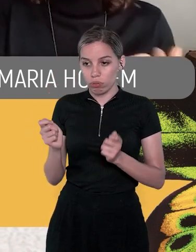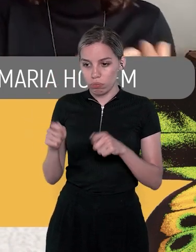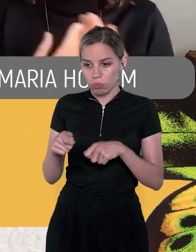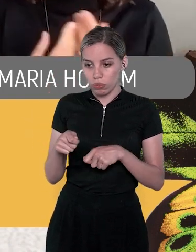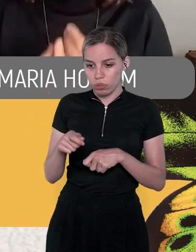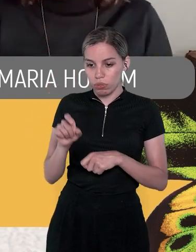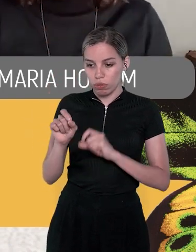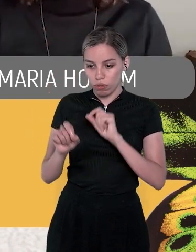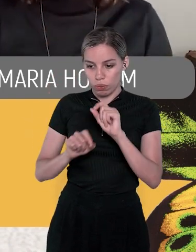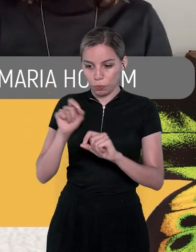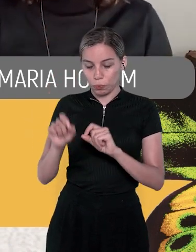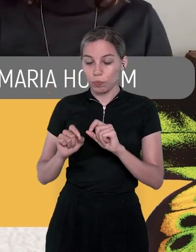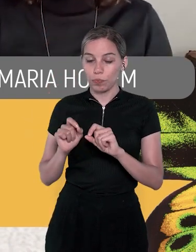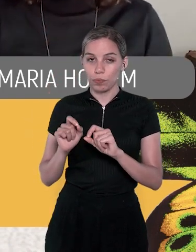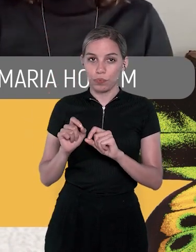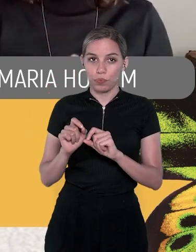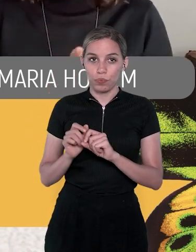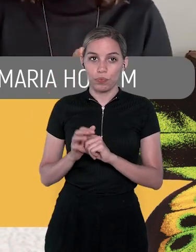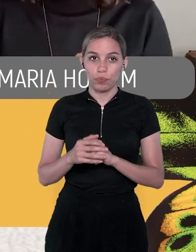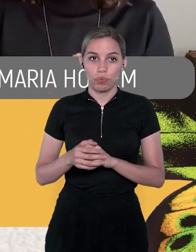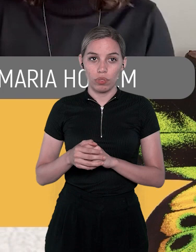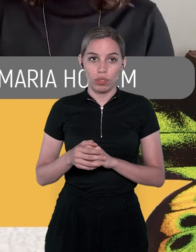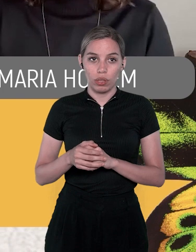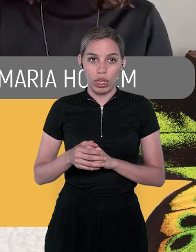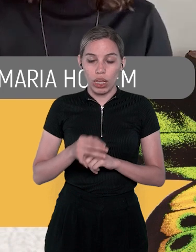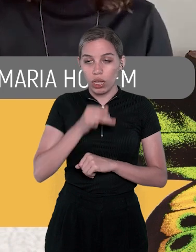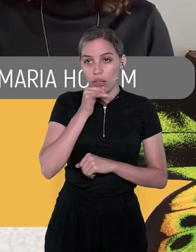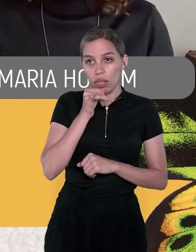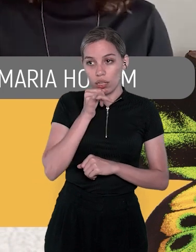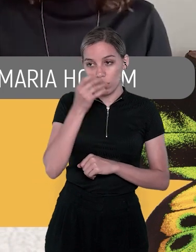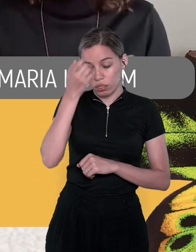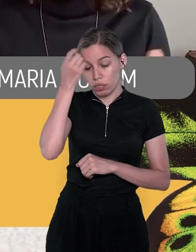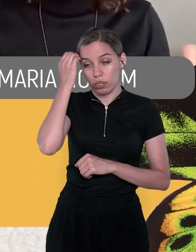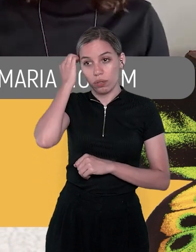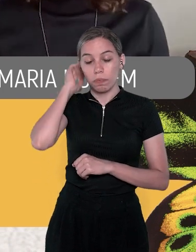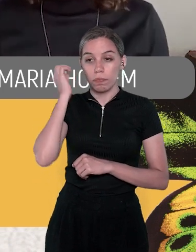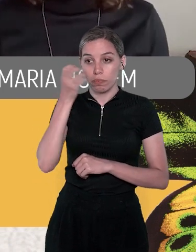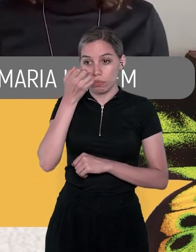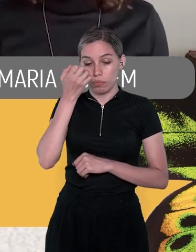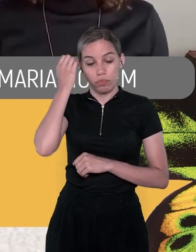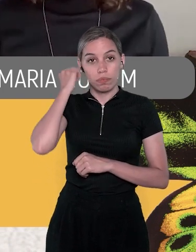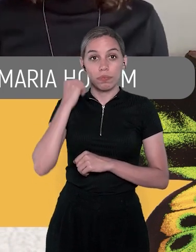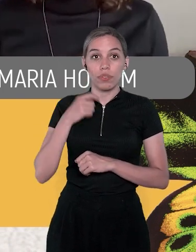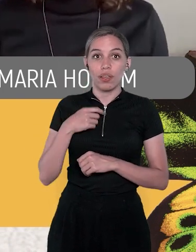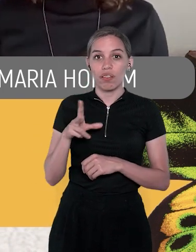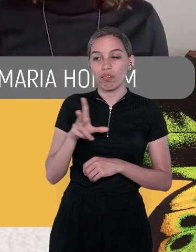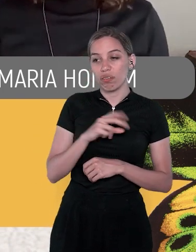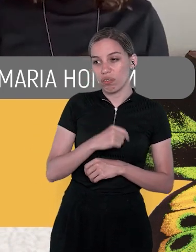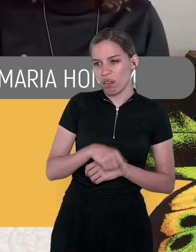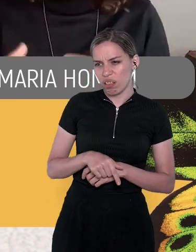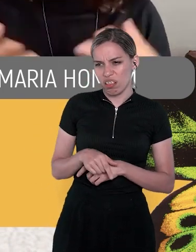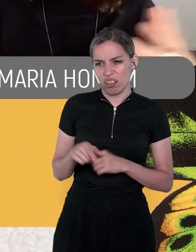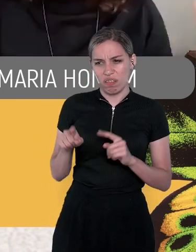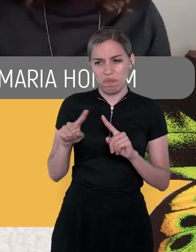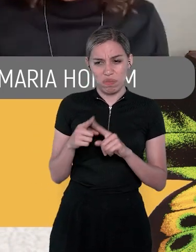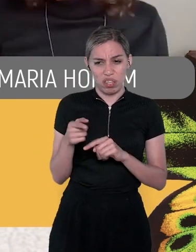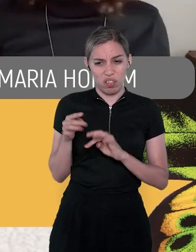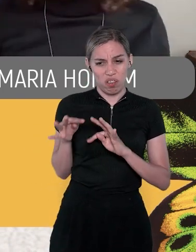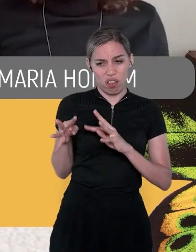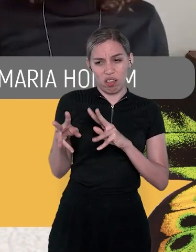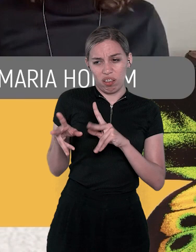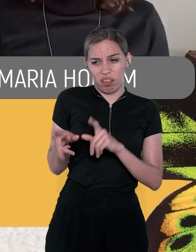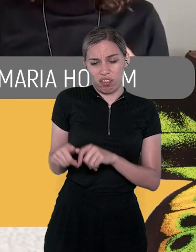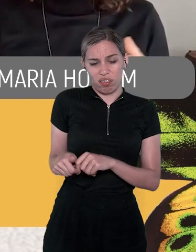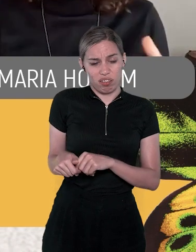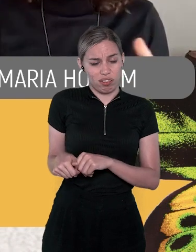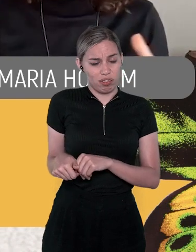saída possível para o nosso herói trágico, ou nossa heroína trágica, ela falar, nossa, mas é escroto tudo